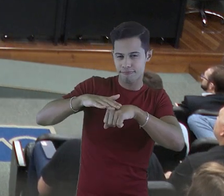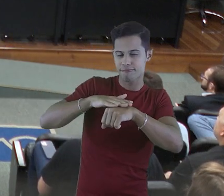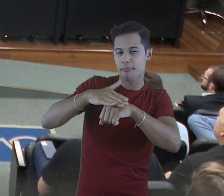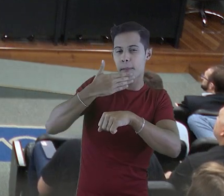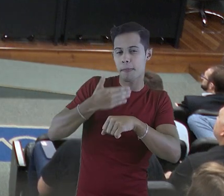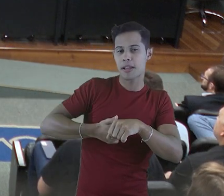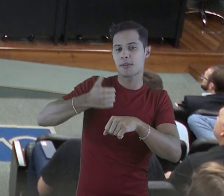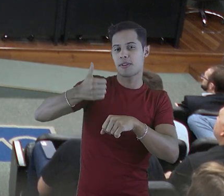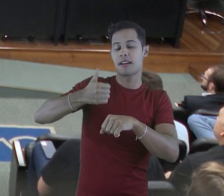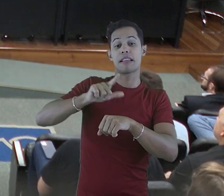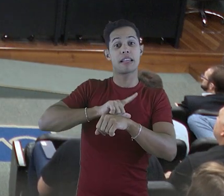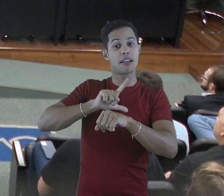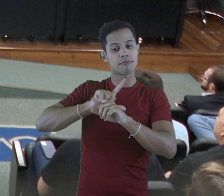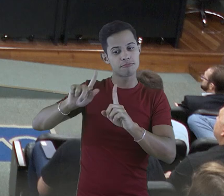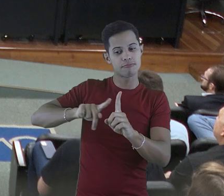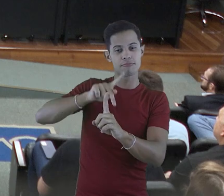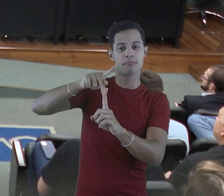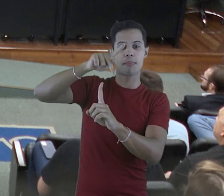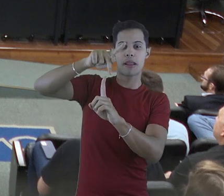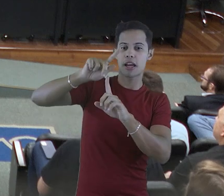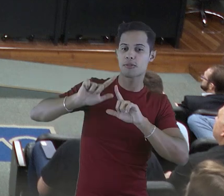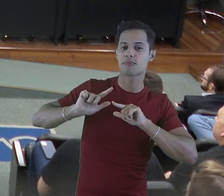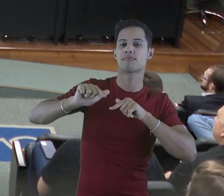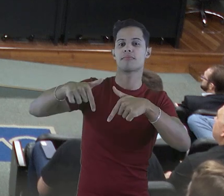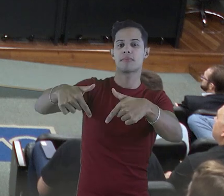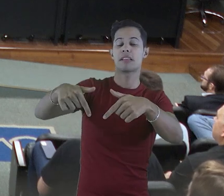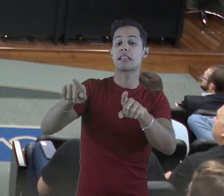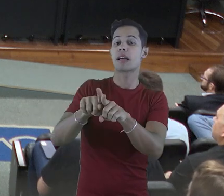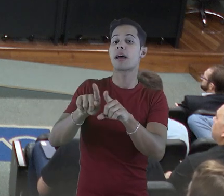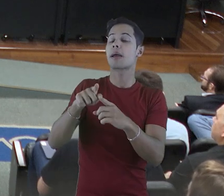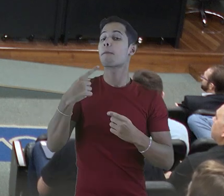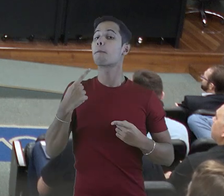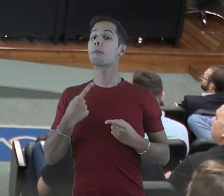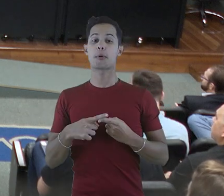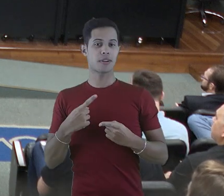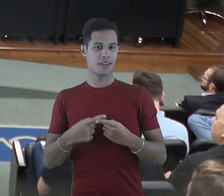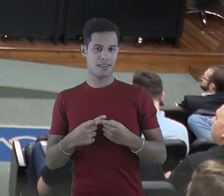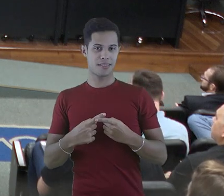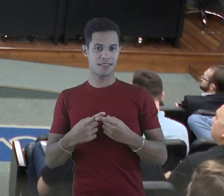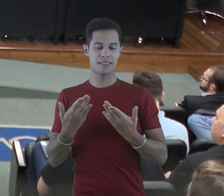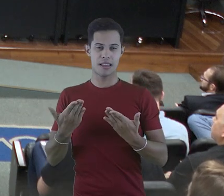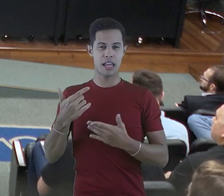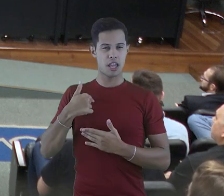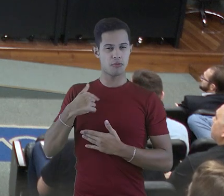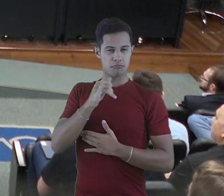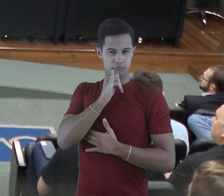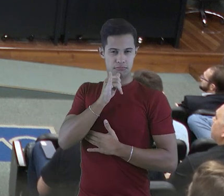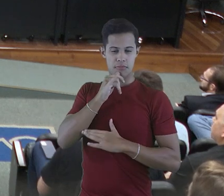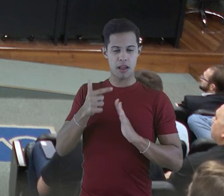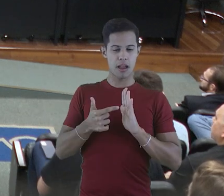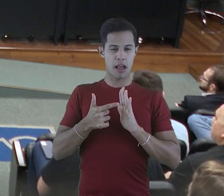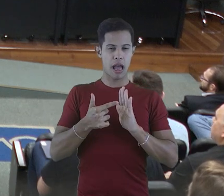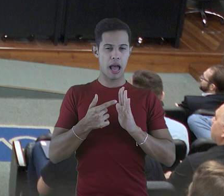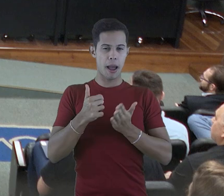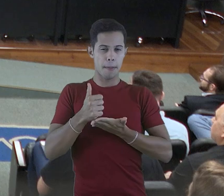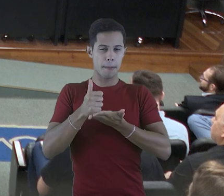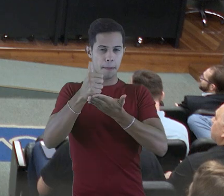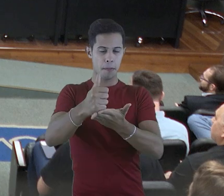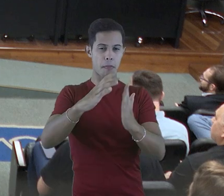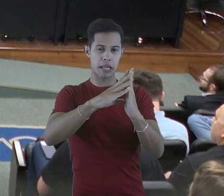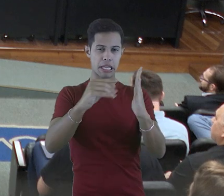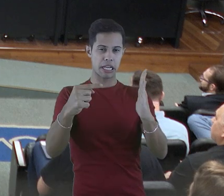por quê? porque ontem por exemplo eu fiz uma entrega para uma matriz de risco de um órgão público 289 riscos pouco